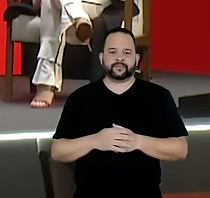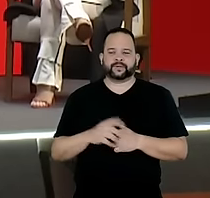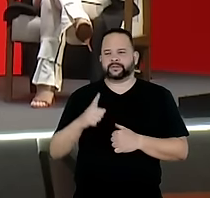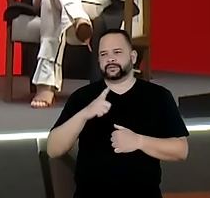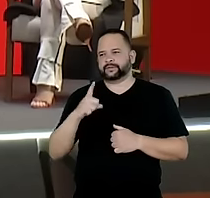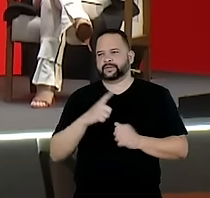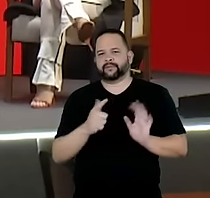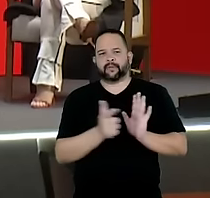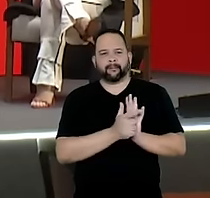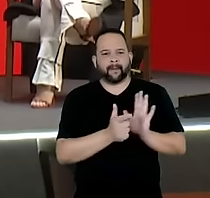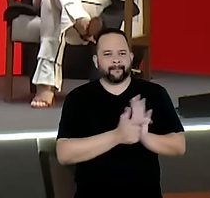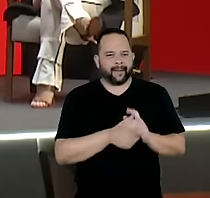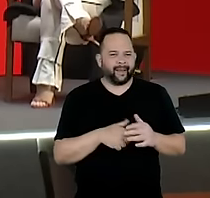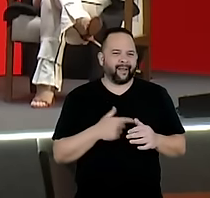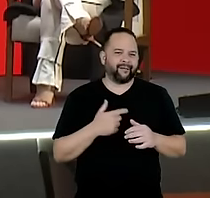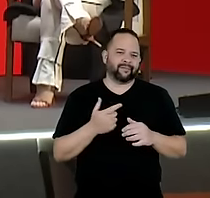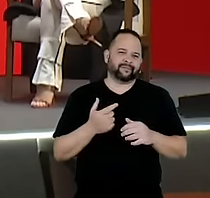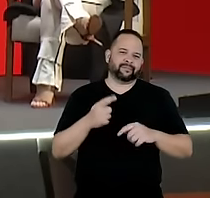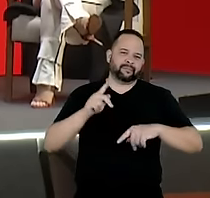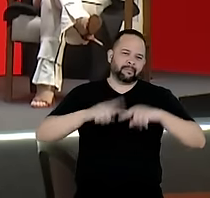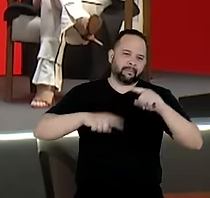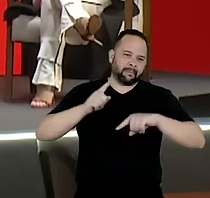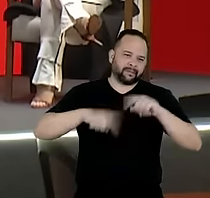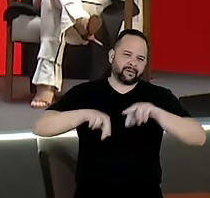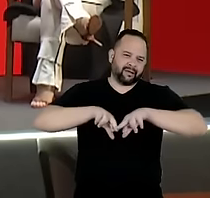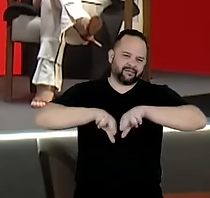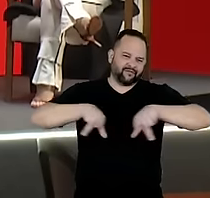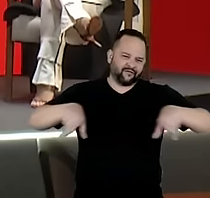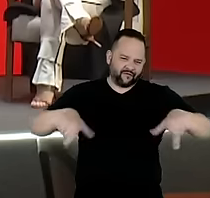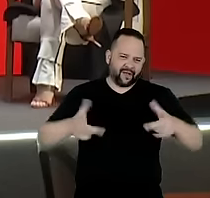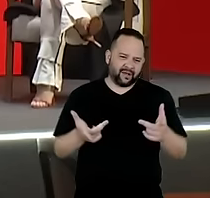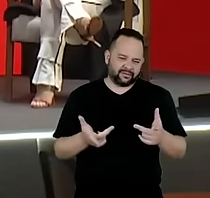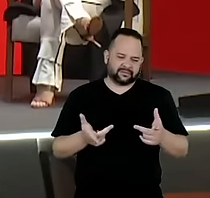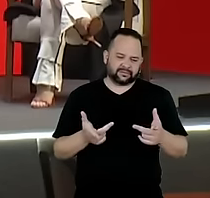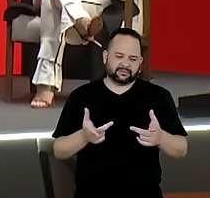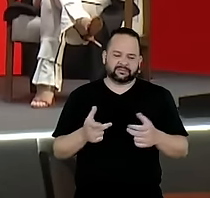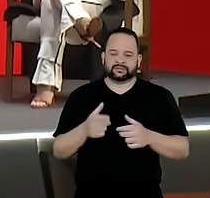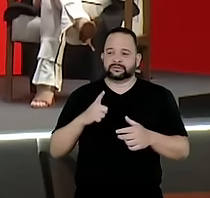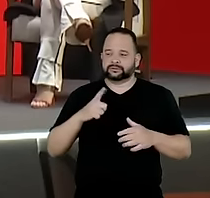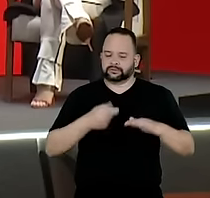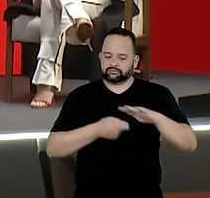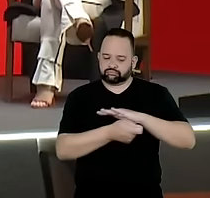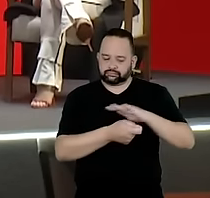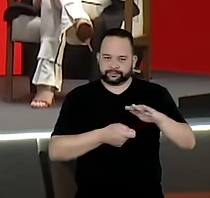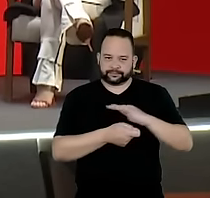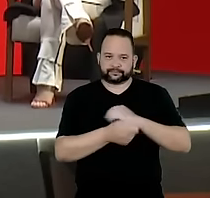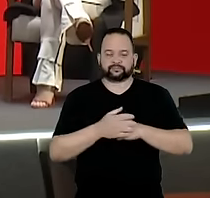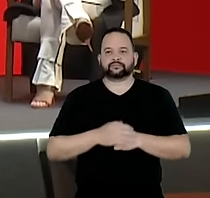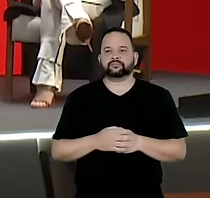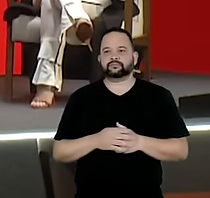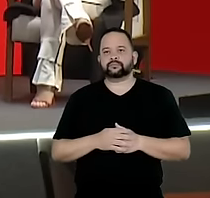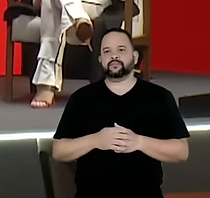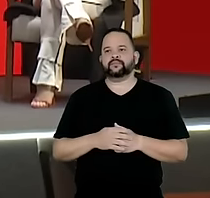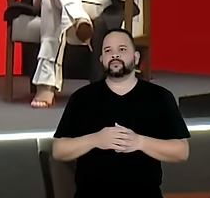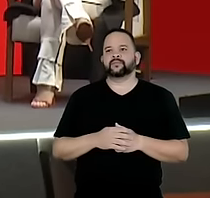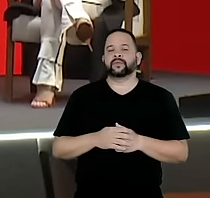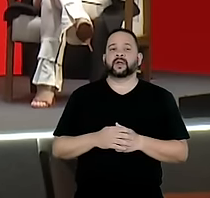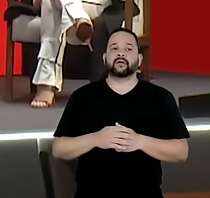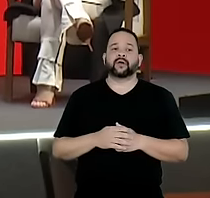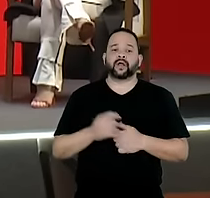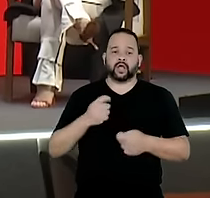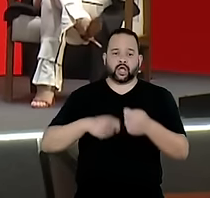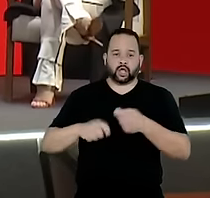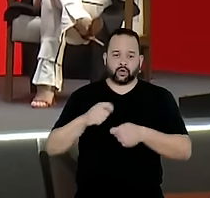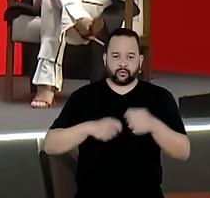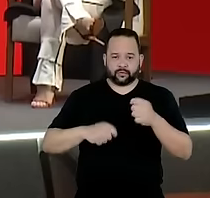lío Então a gente tem diversas comodes aí no portfólio E aí na parte de economia doméstica a gente vai principalmente nos caras estão executando muito